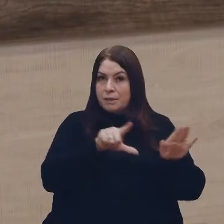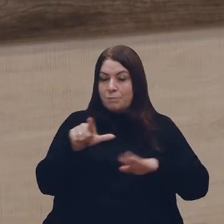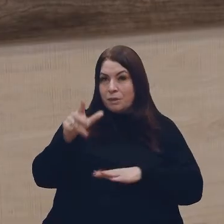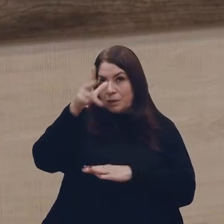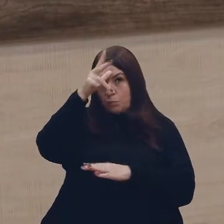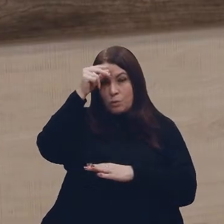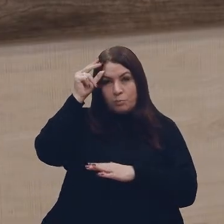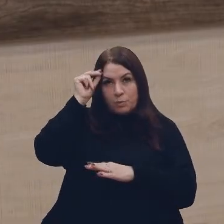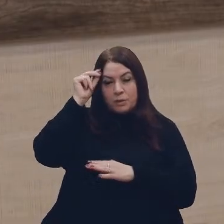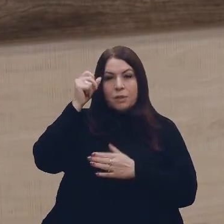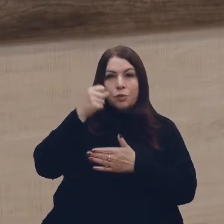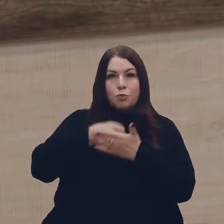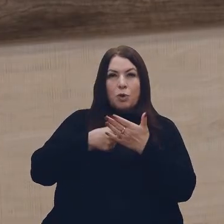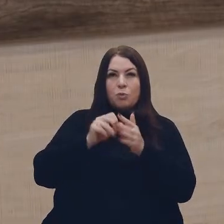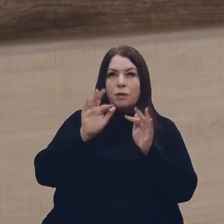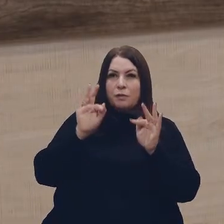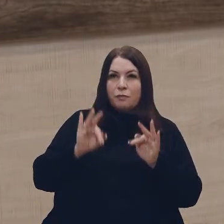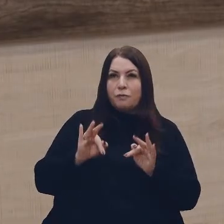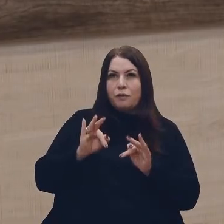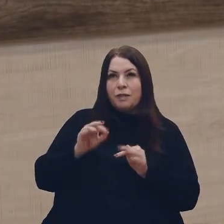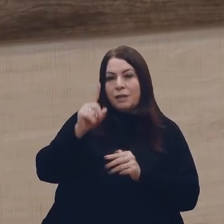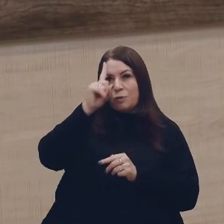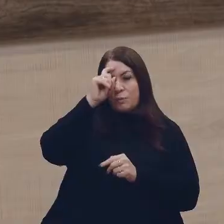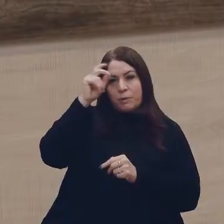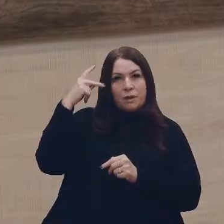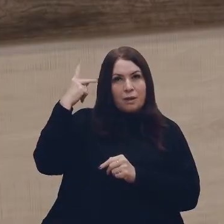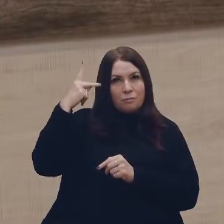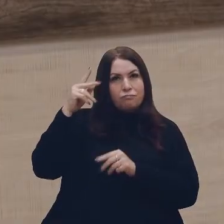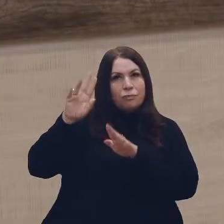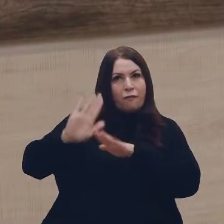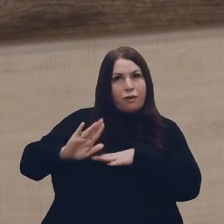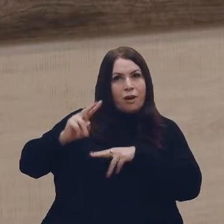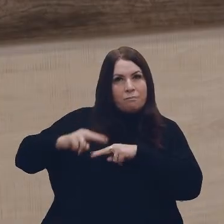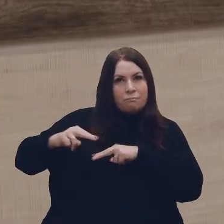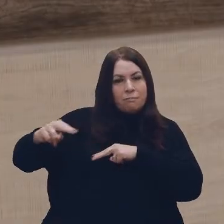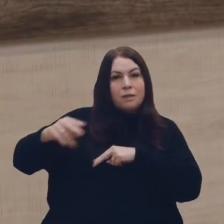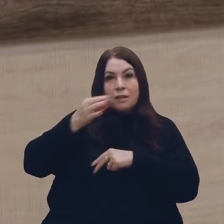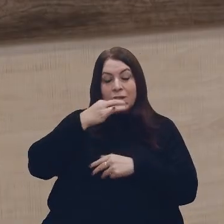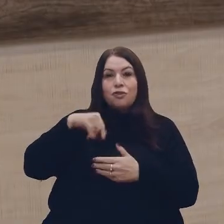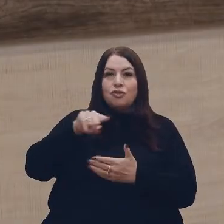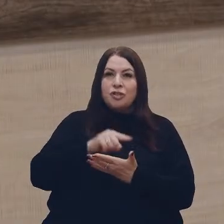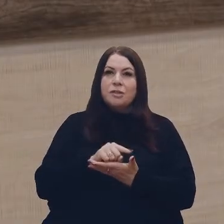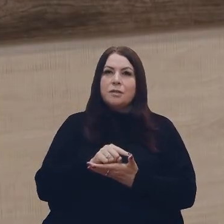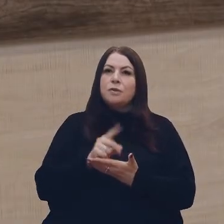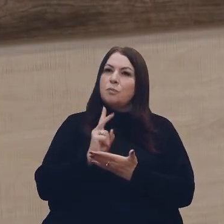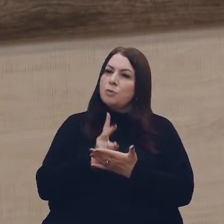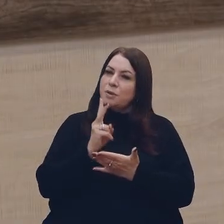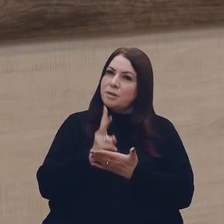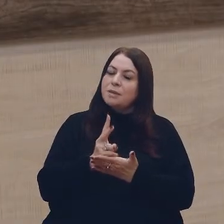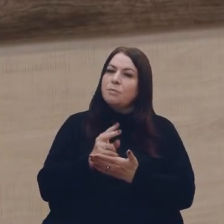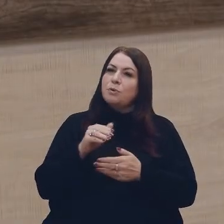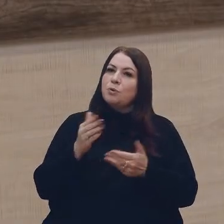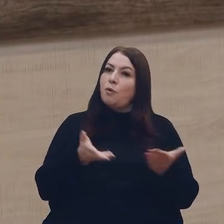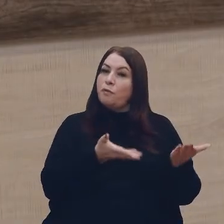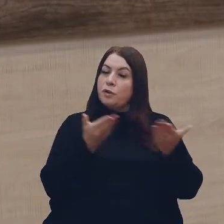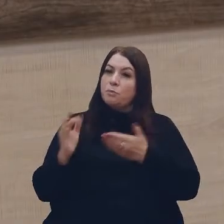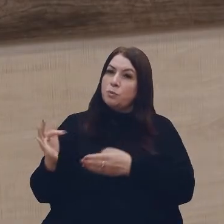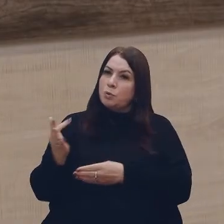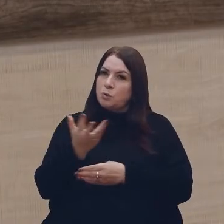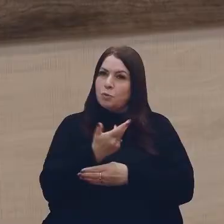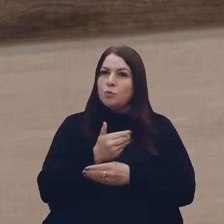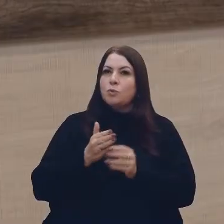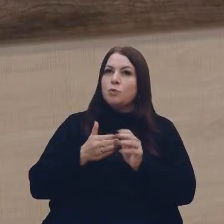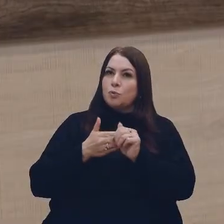Semana Municipal da Luta Antimanicomial aqui em Caxias do Sul. Como sempre, também convidamos a todos